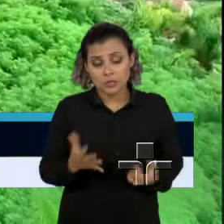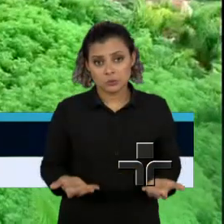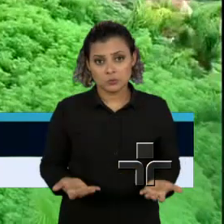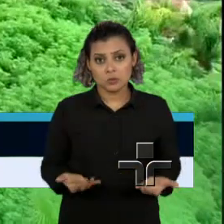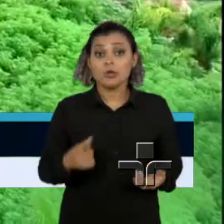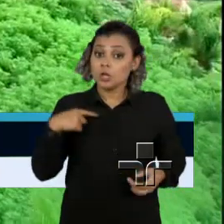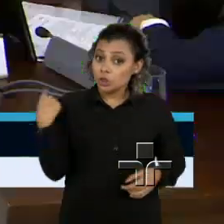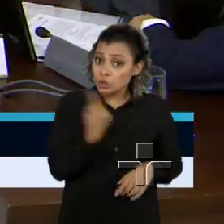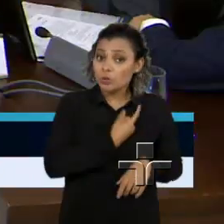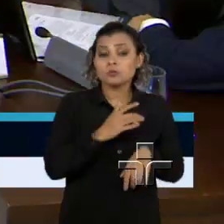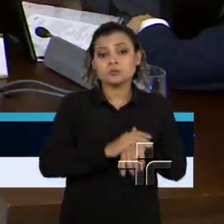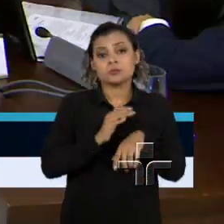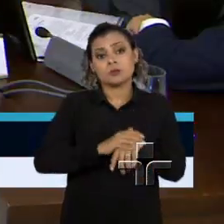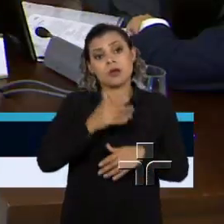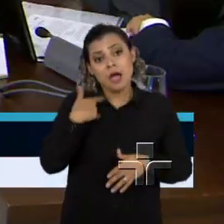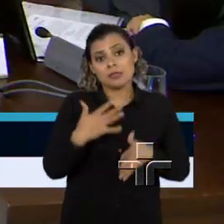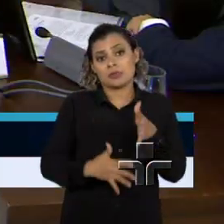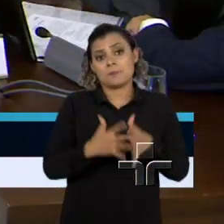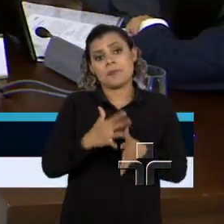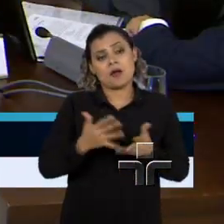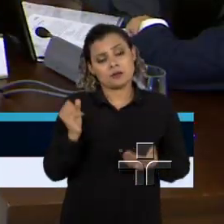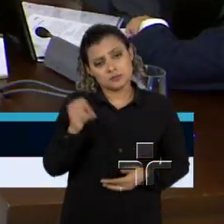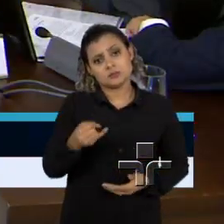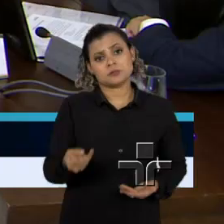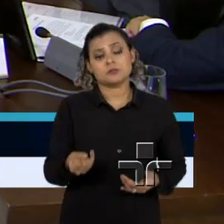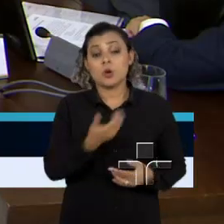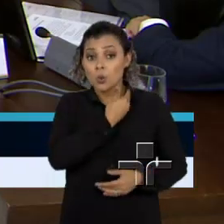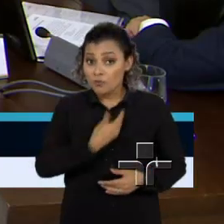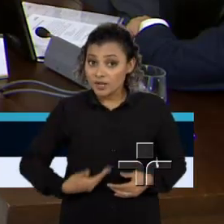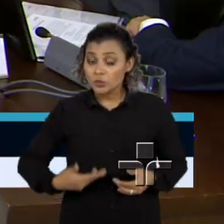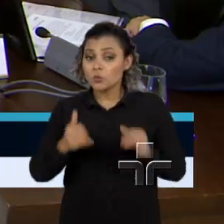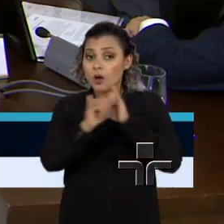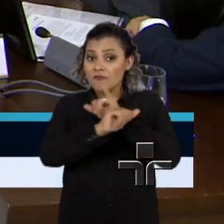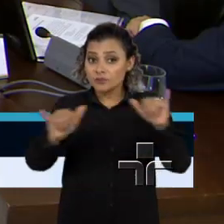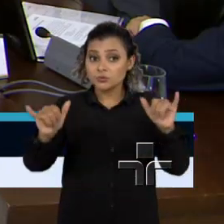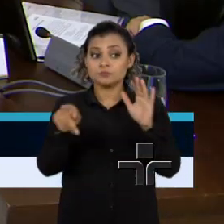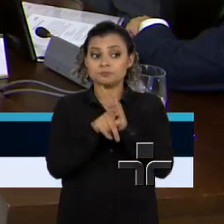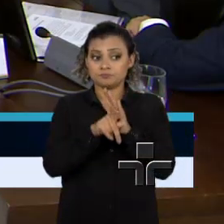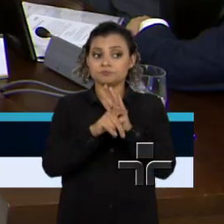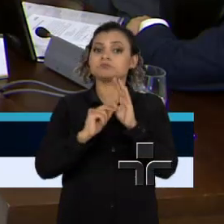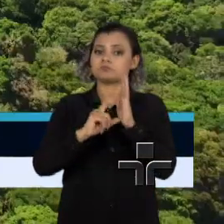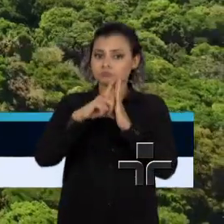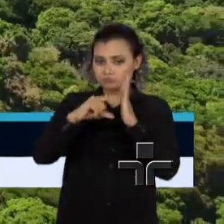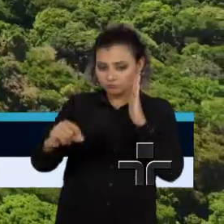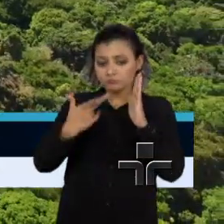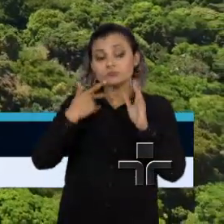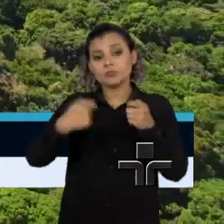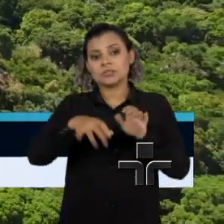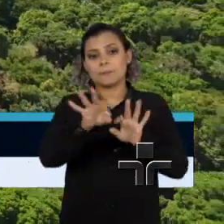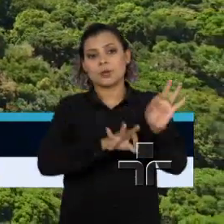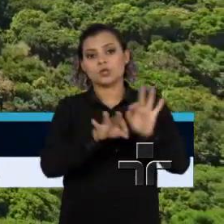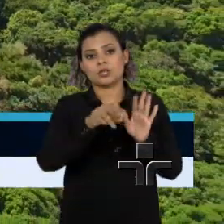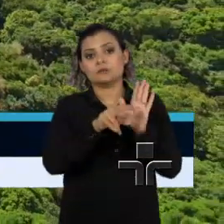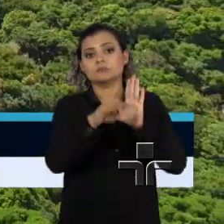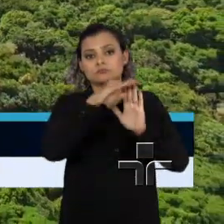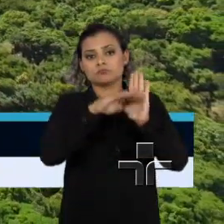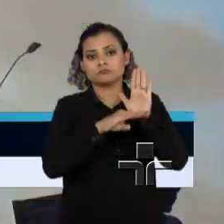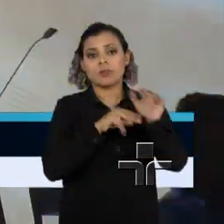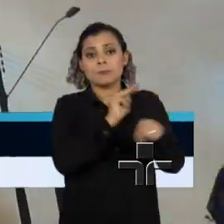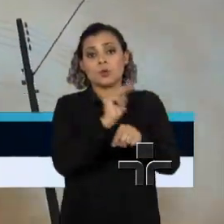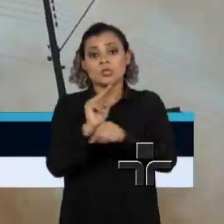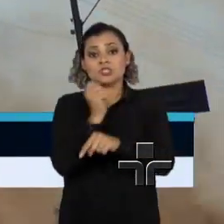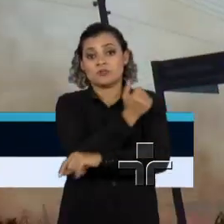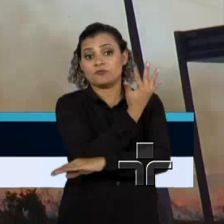nos inviabilizar. Na reunião, os governadores pediram que o Planalto lance um programa permanente para manter a floresta de pé e não